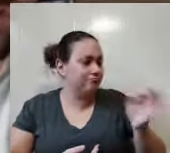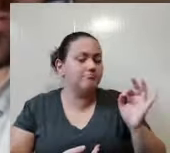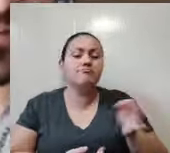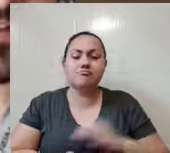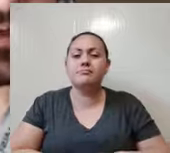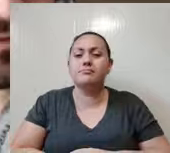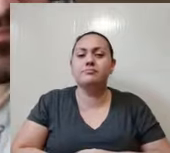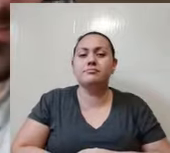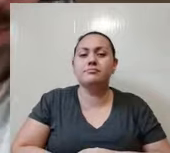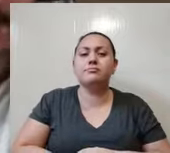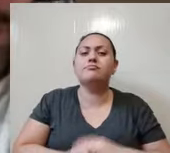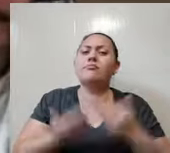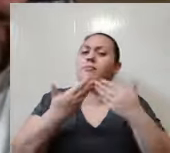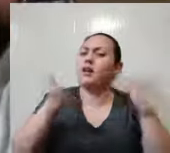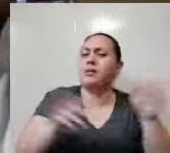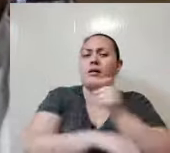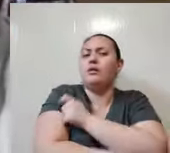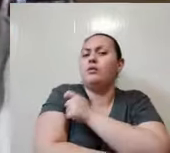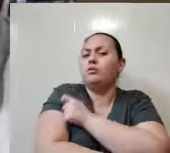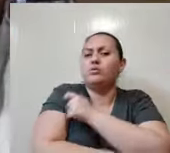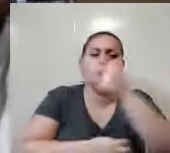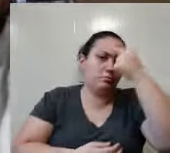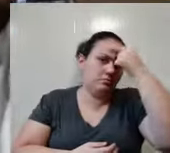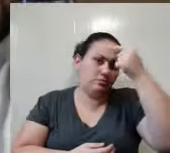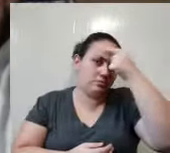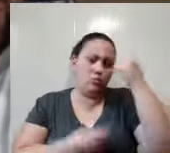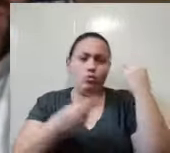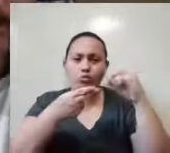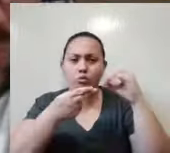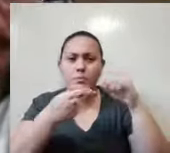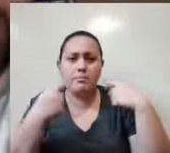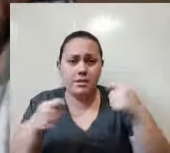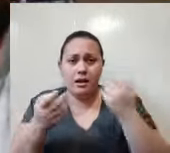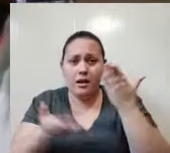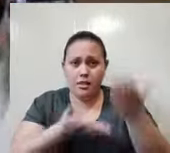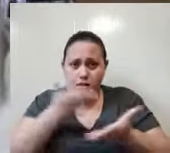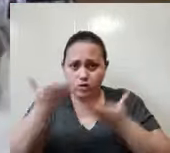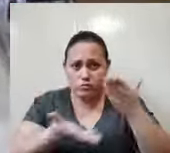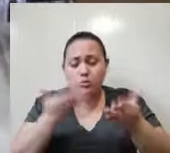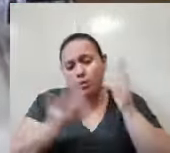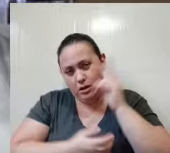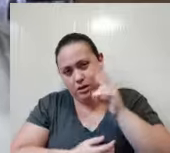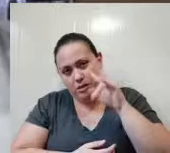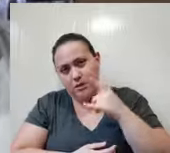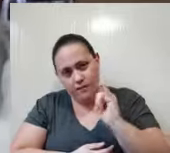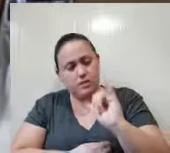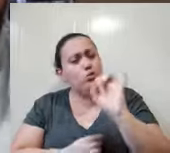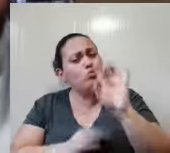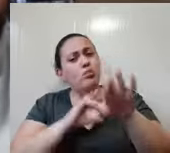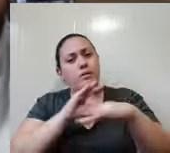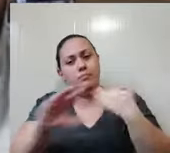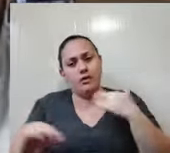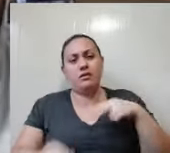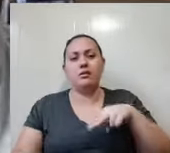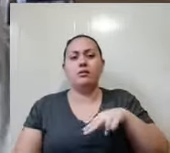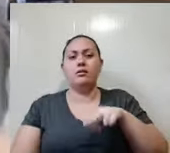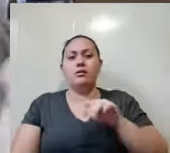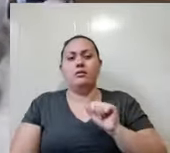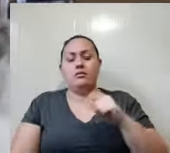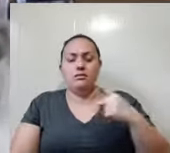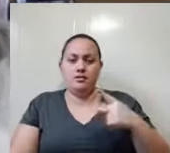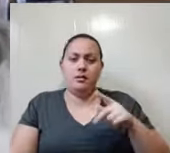dizer que está à disposição, né, Camila? Sim, Para os alunos da UFSPA que precisarem de